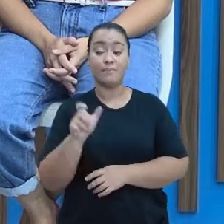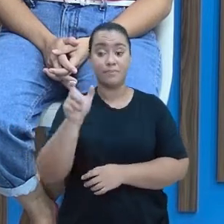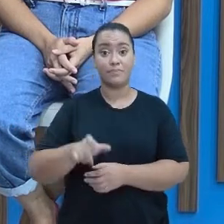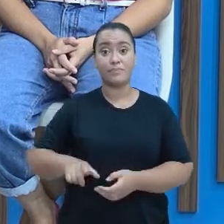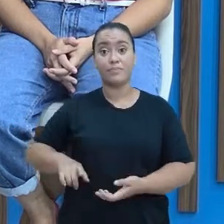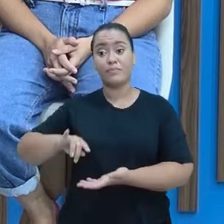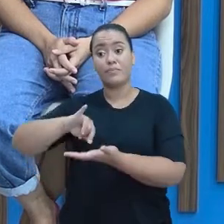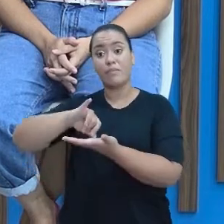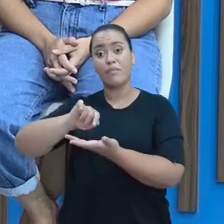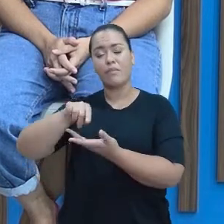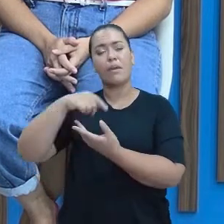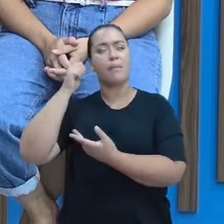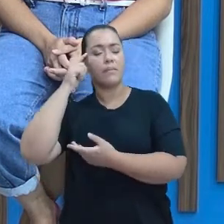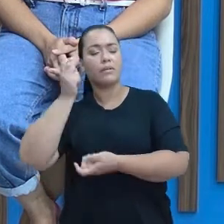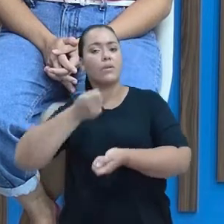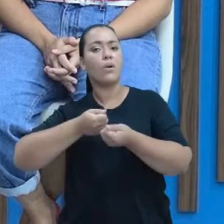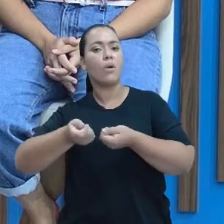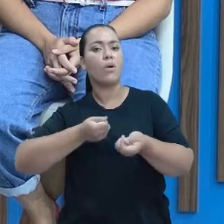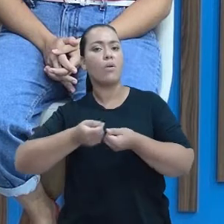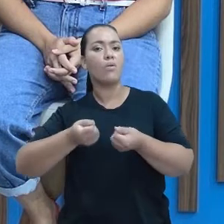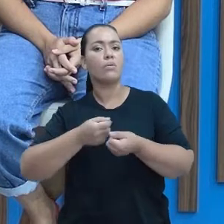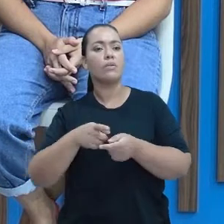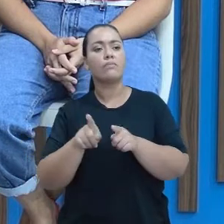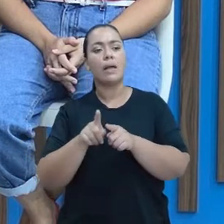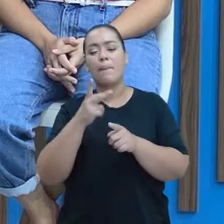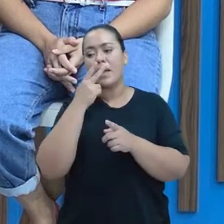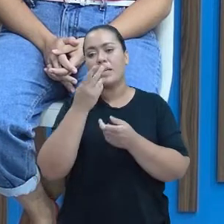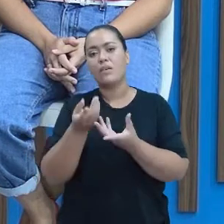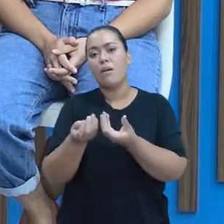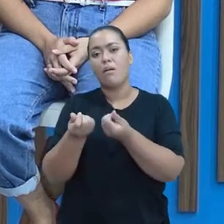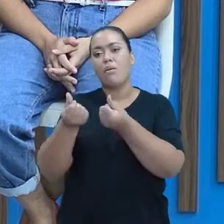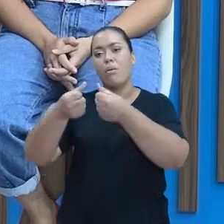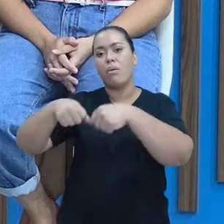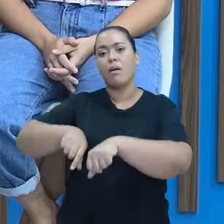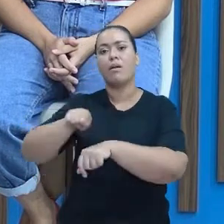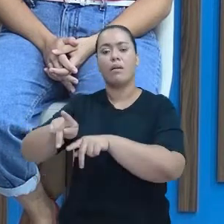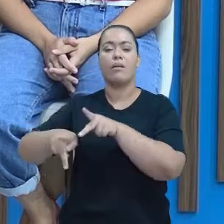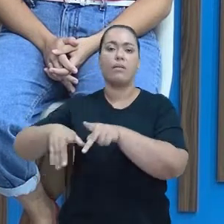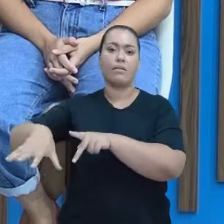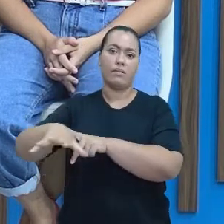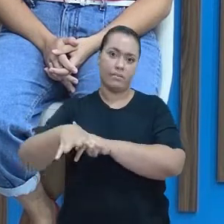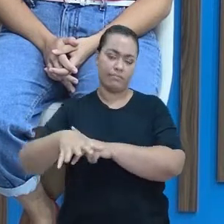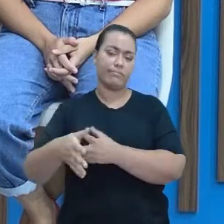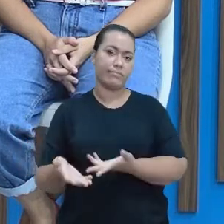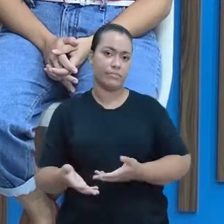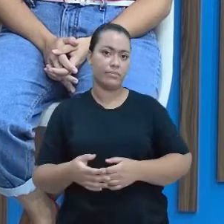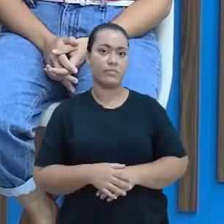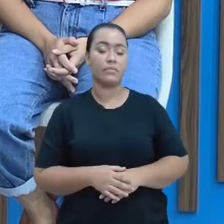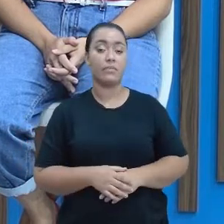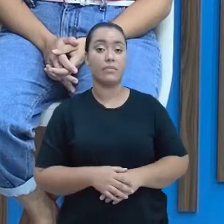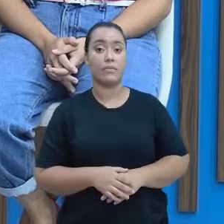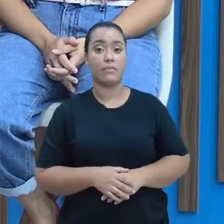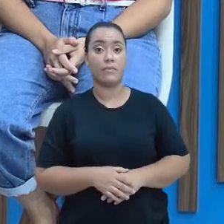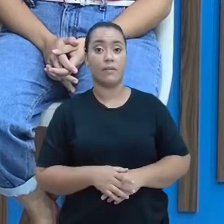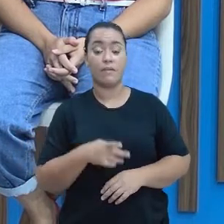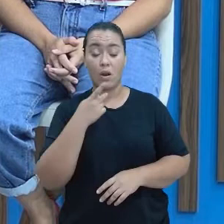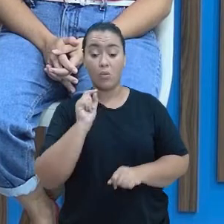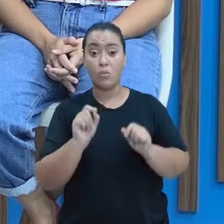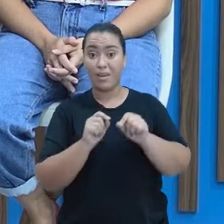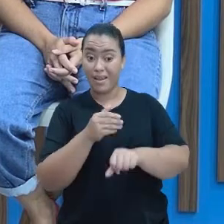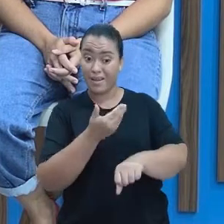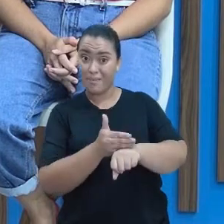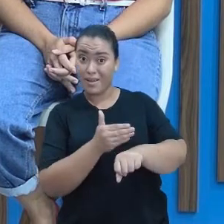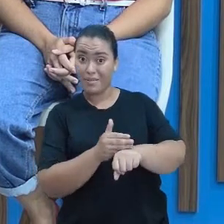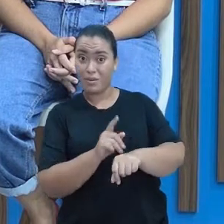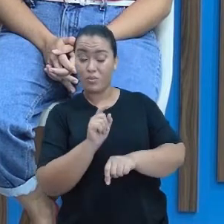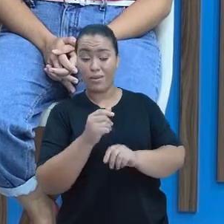que pensa a economia como a ruína do povo, né? Sobre a ruína do povo. Então, a prática é a